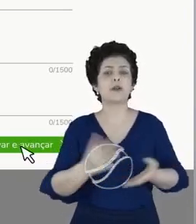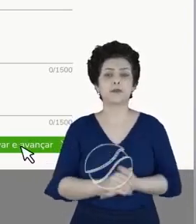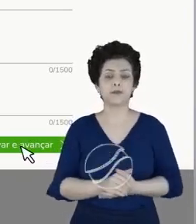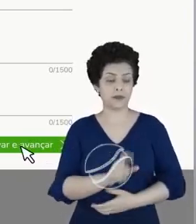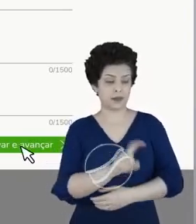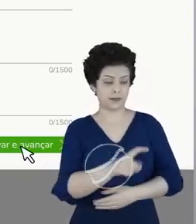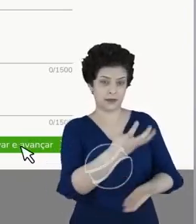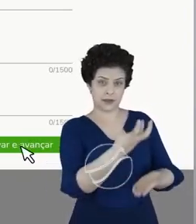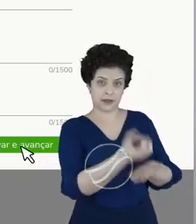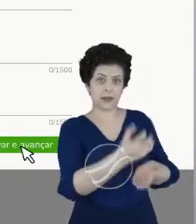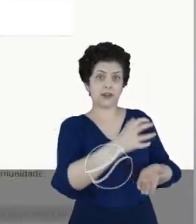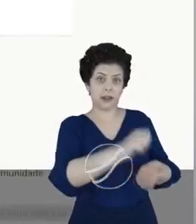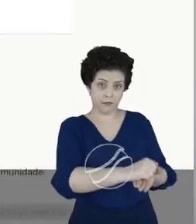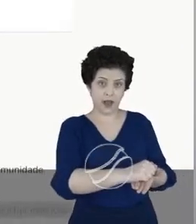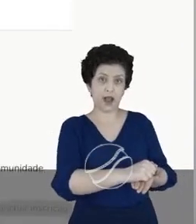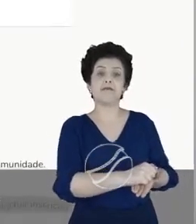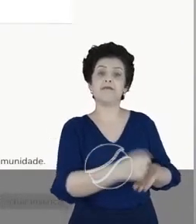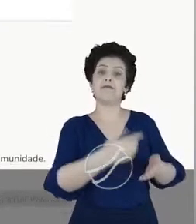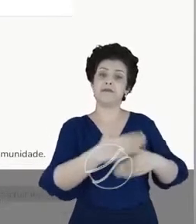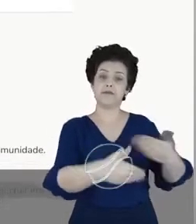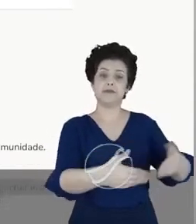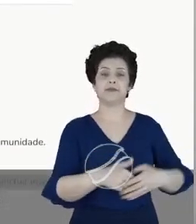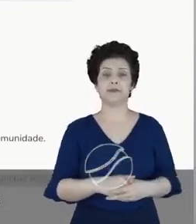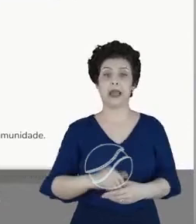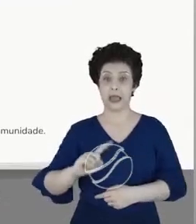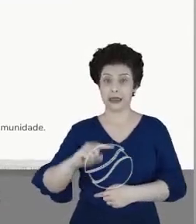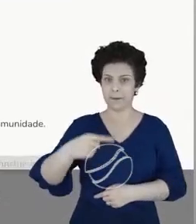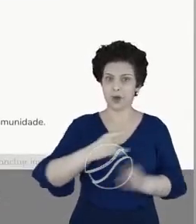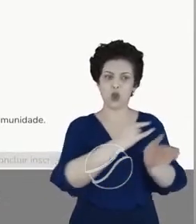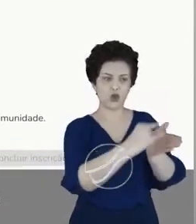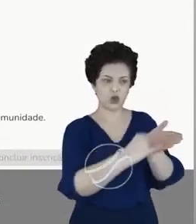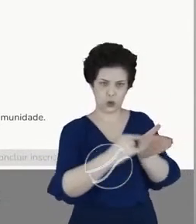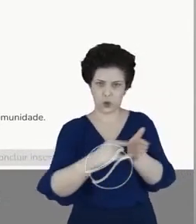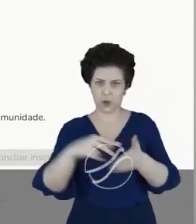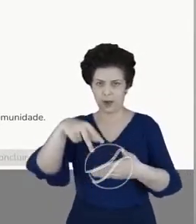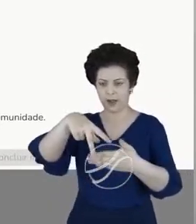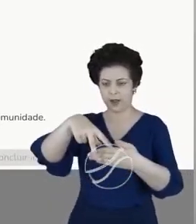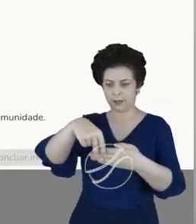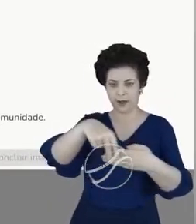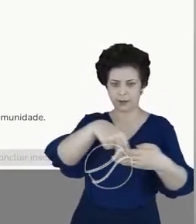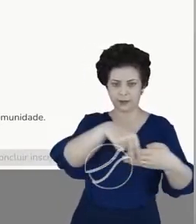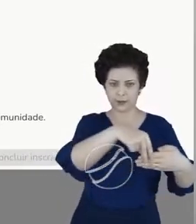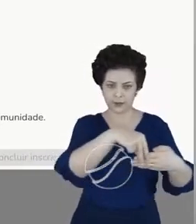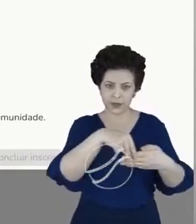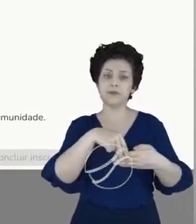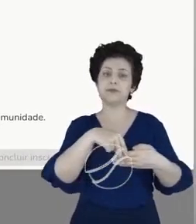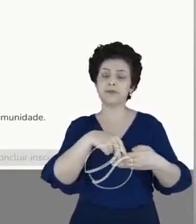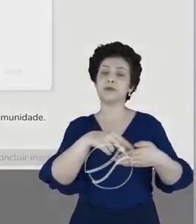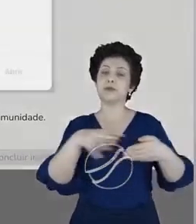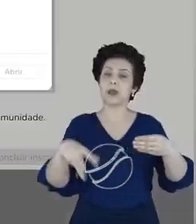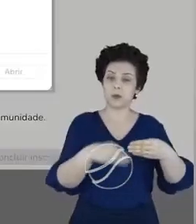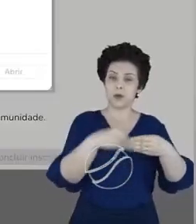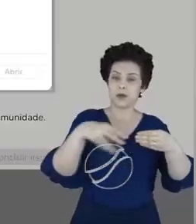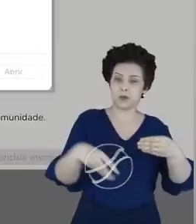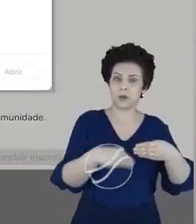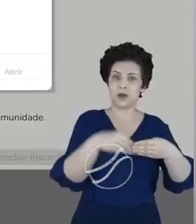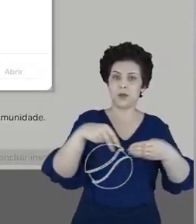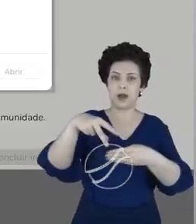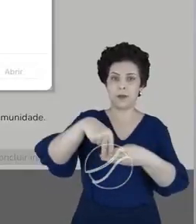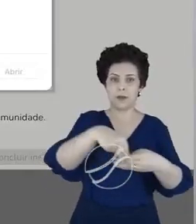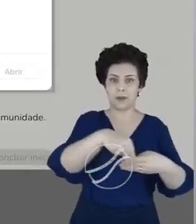que participe e este Fundo Social é mais um dos diferenciais dessa Cooperativa de Crédito cecred